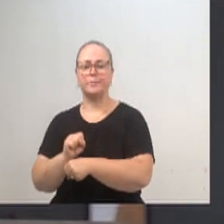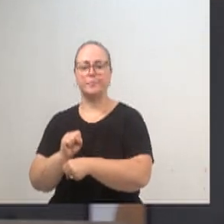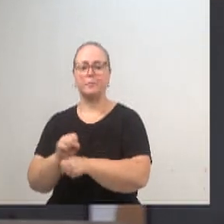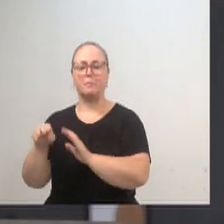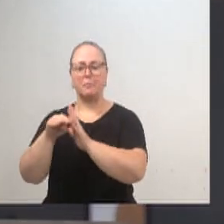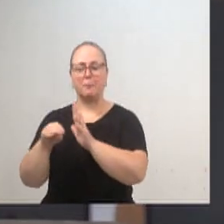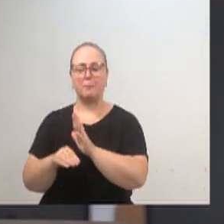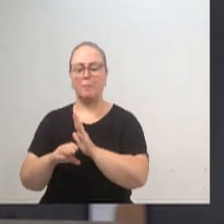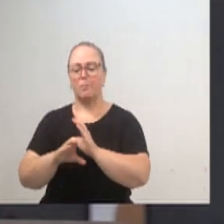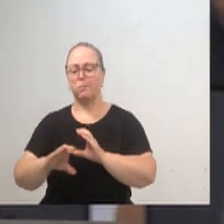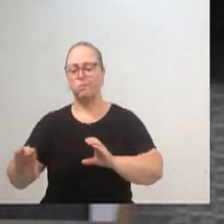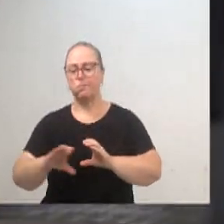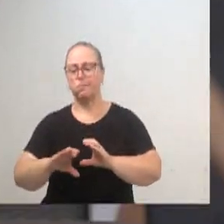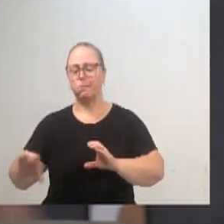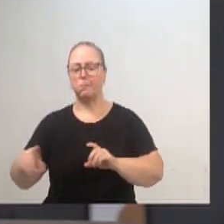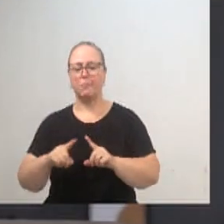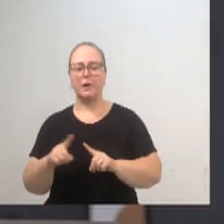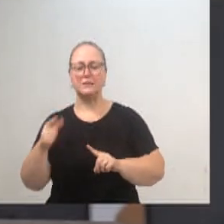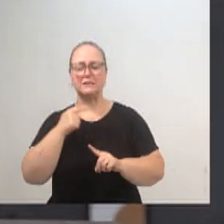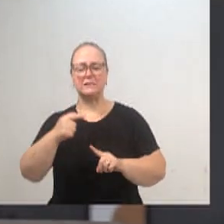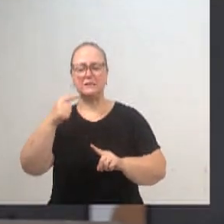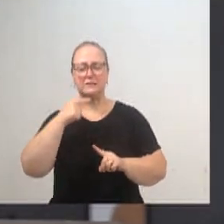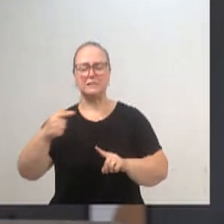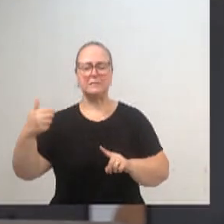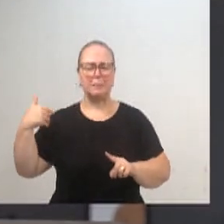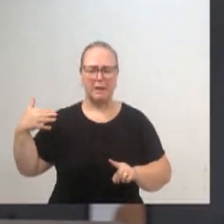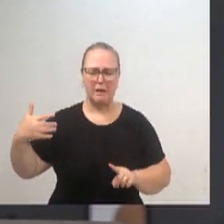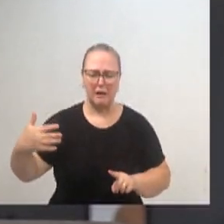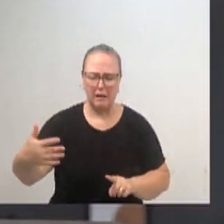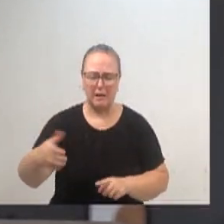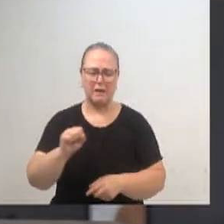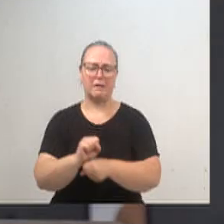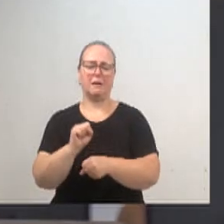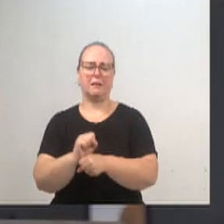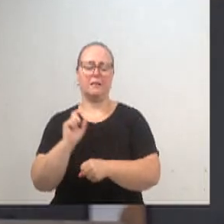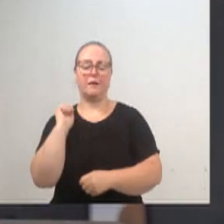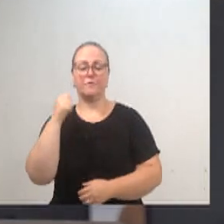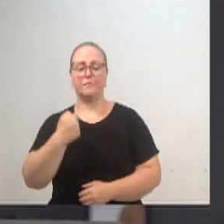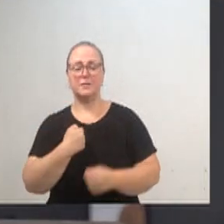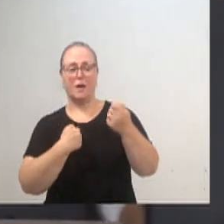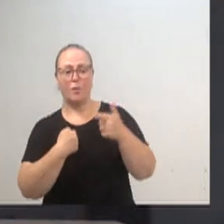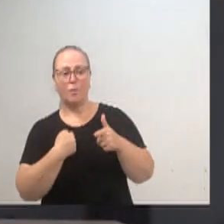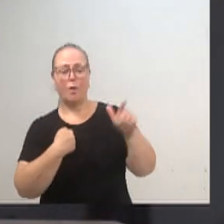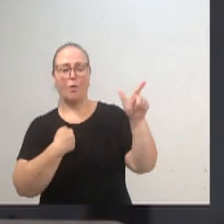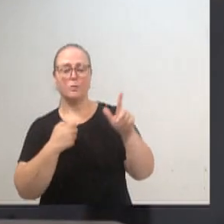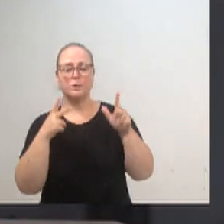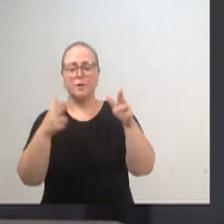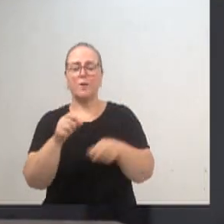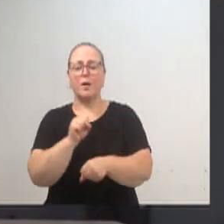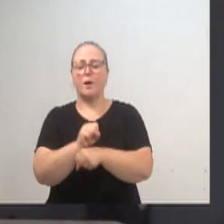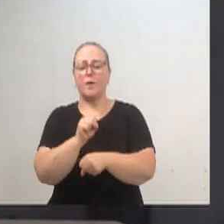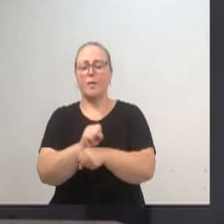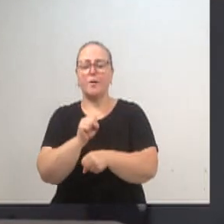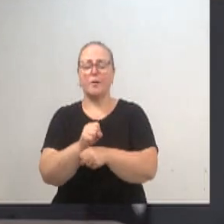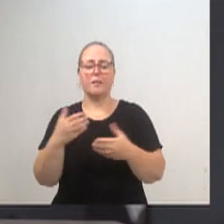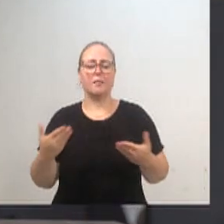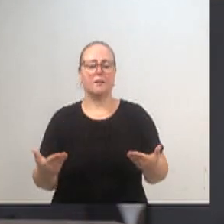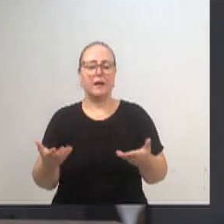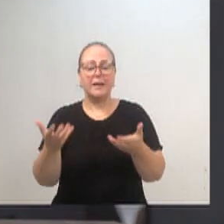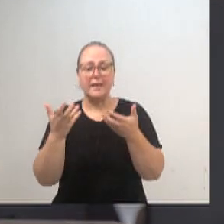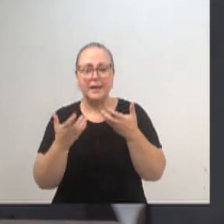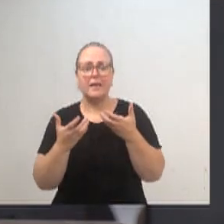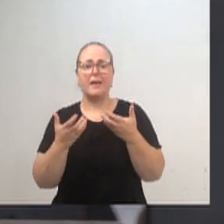tubulações entupidas há semanas, e ele não vai conseguir fazer milagre. E assim muitos outros fiscais aí que estão vestindo a camisa, querendo fazer a